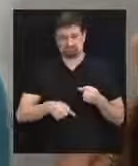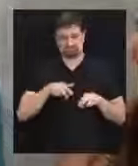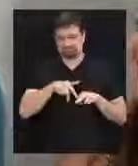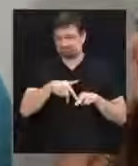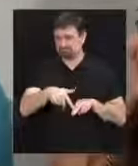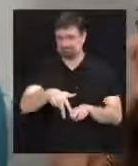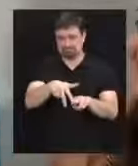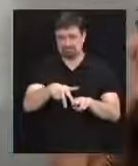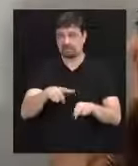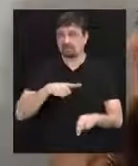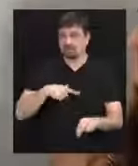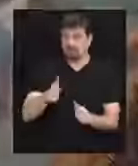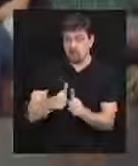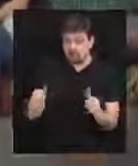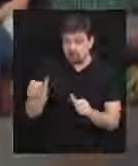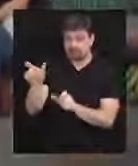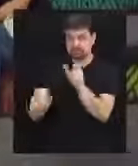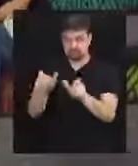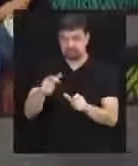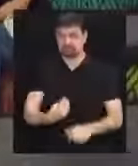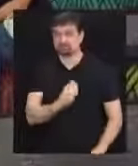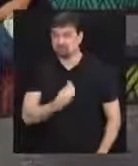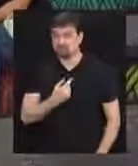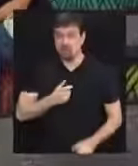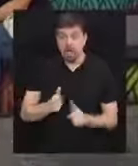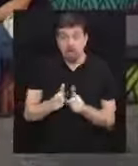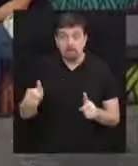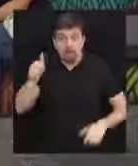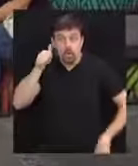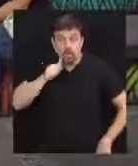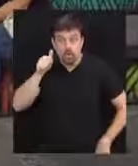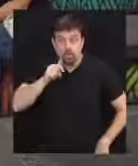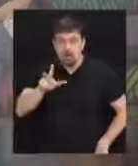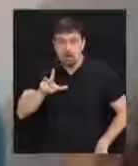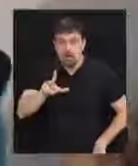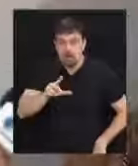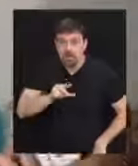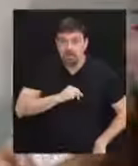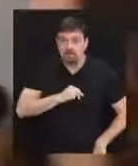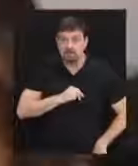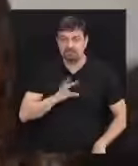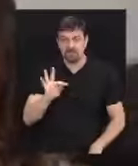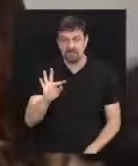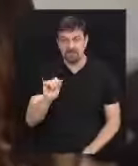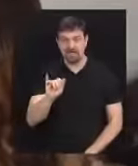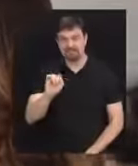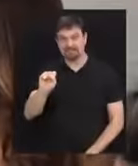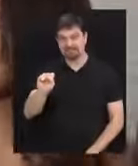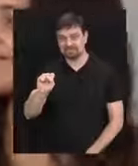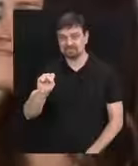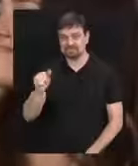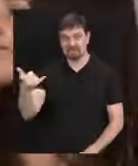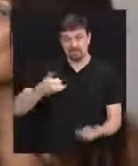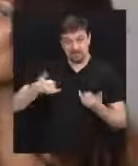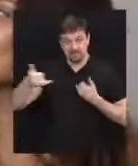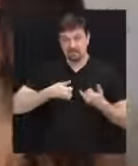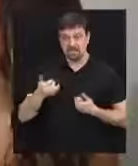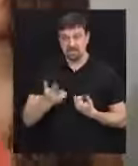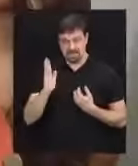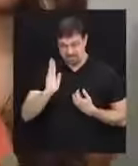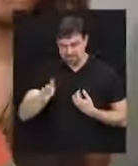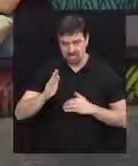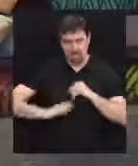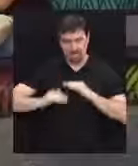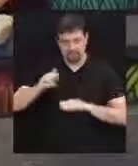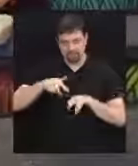também skate é a vida de muita gente que tá aqui, né, gente? Falei, ó, tem mais mulher aqui hoje, tem a Thaís aqui comigo, né, Thaís? Sim. A Thaís falou o seguinte, que a Thaís anda de longa que